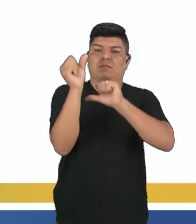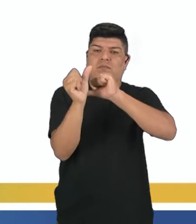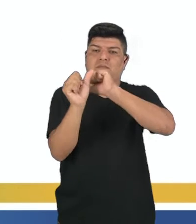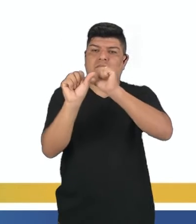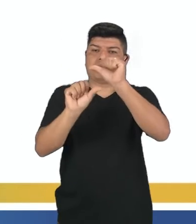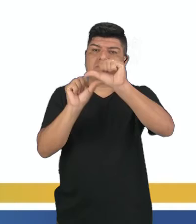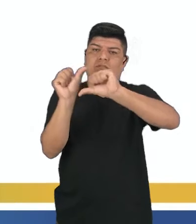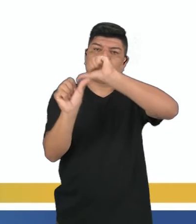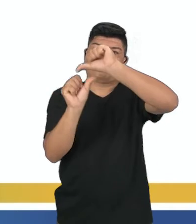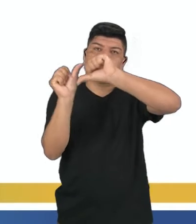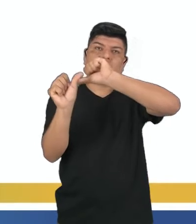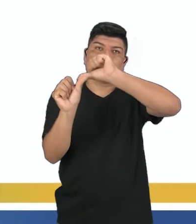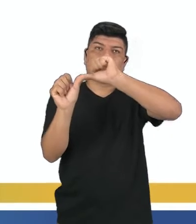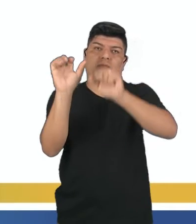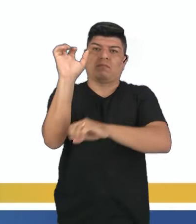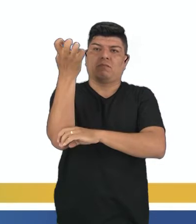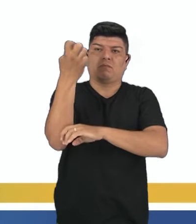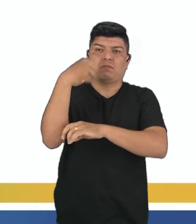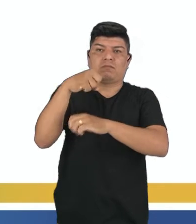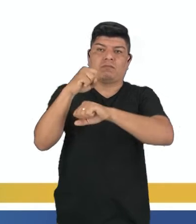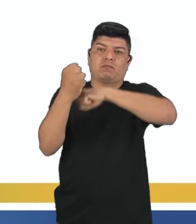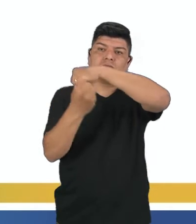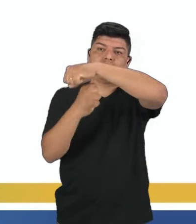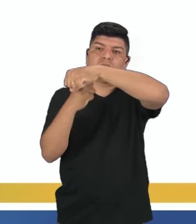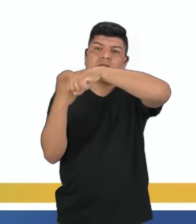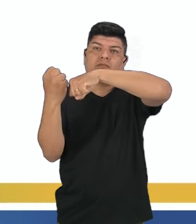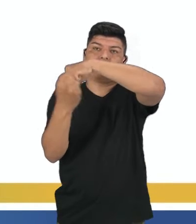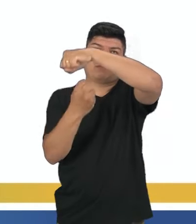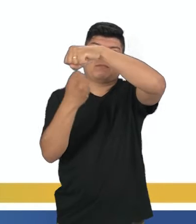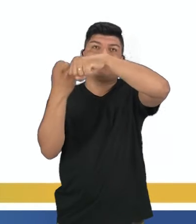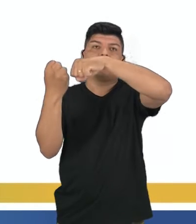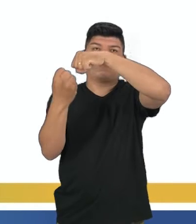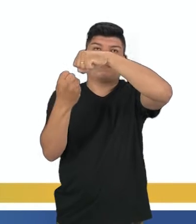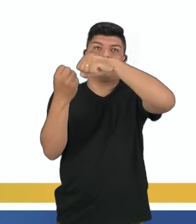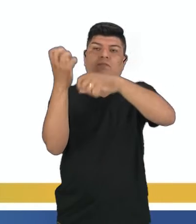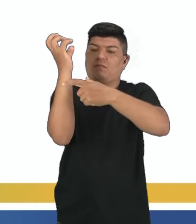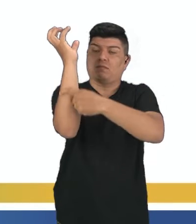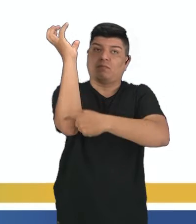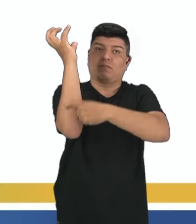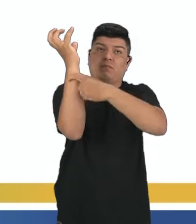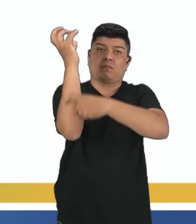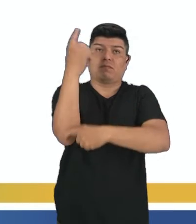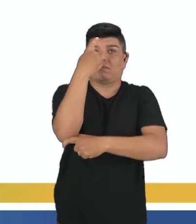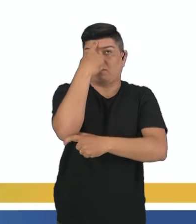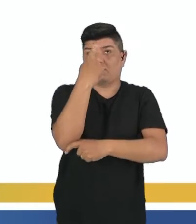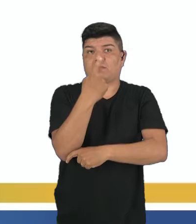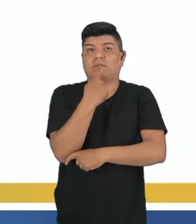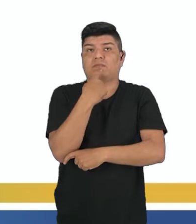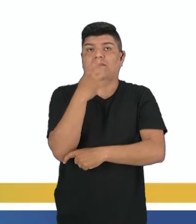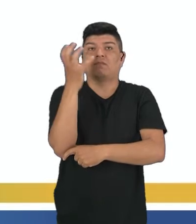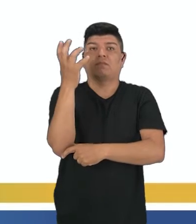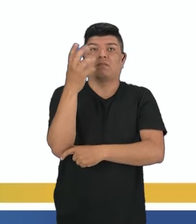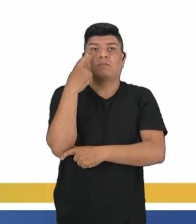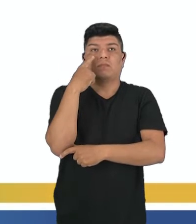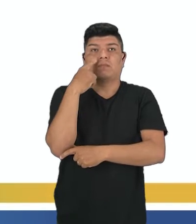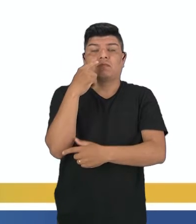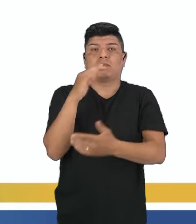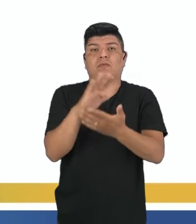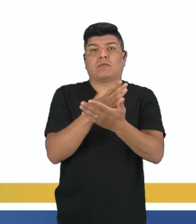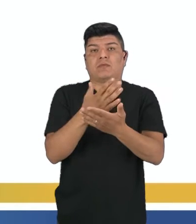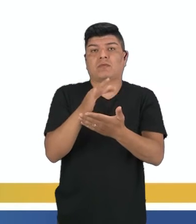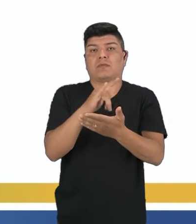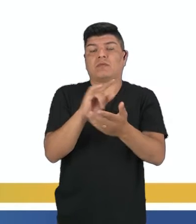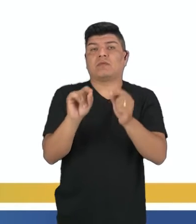e cascas grossas, né? Como se vocês observarem as fotos ou algum documentário falando sobre